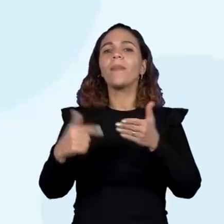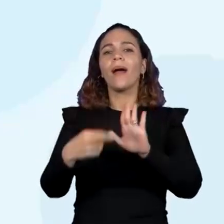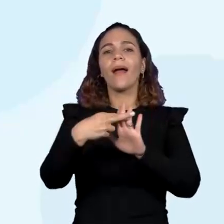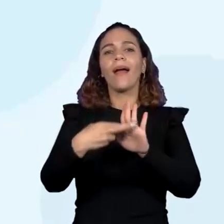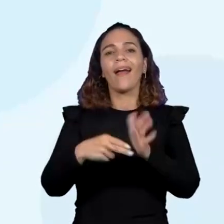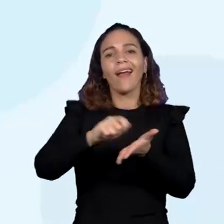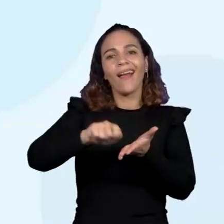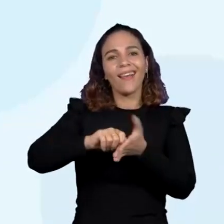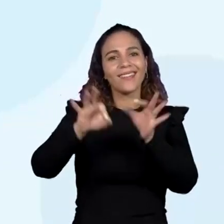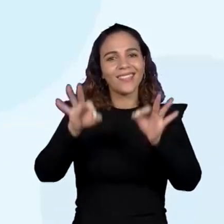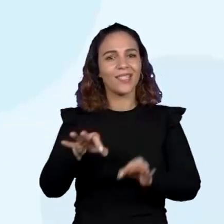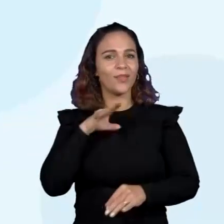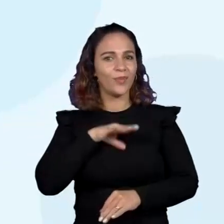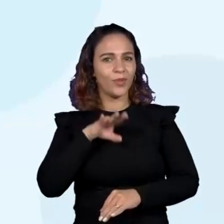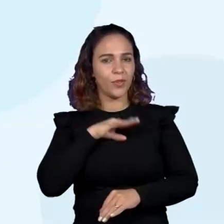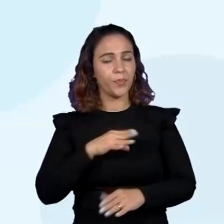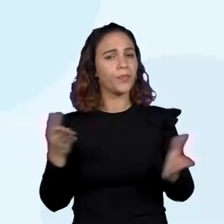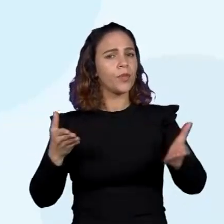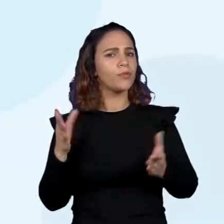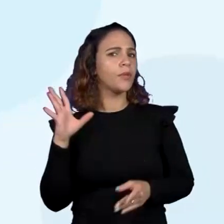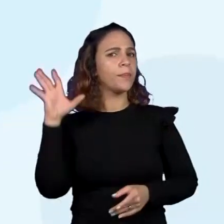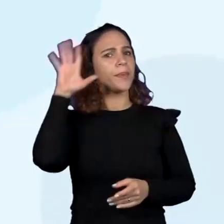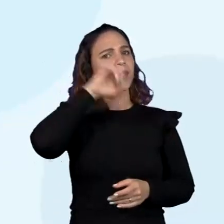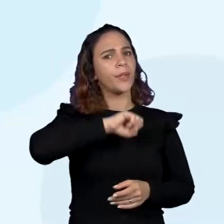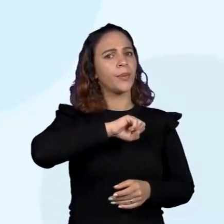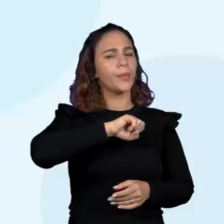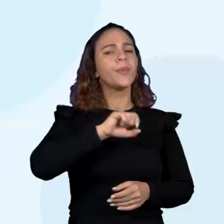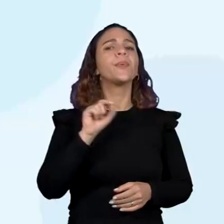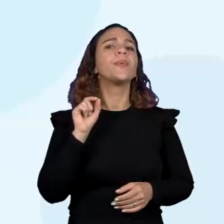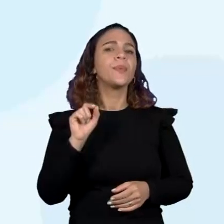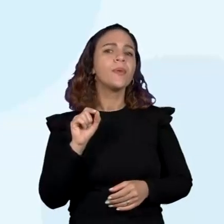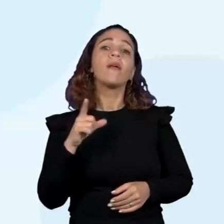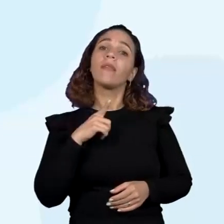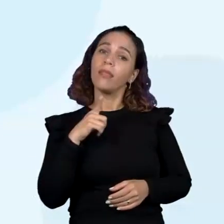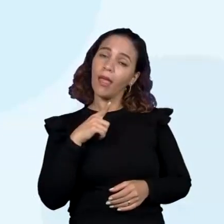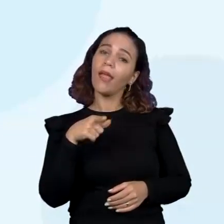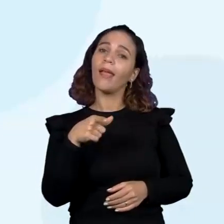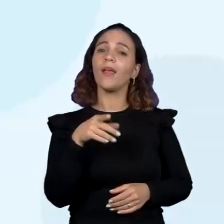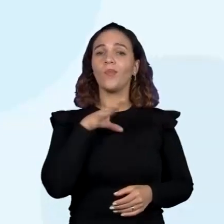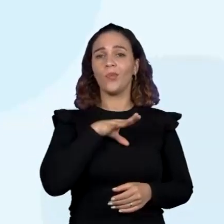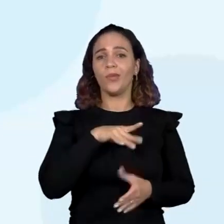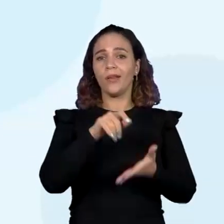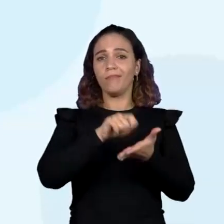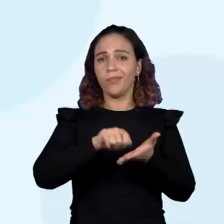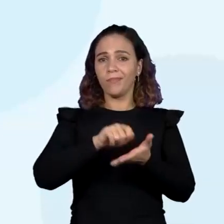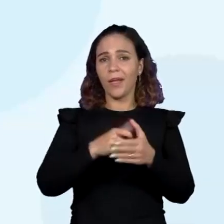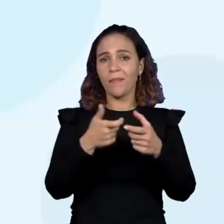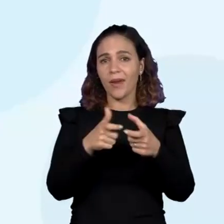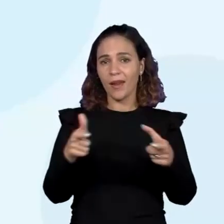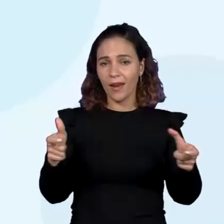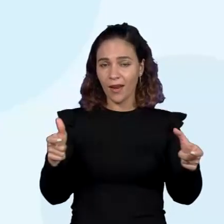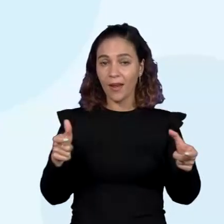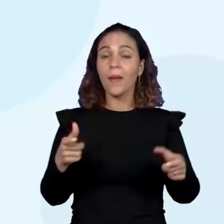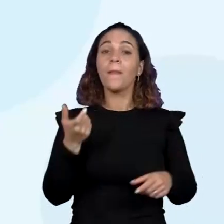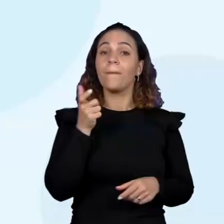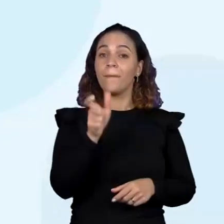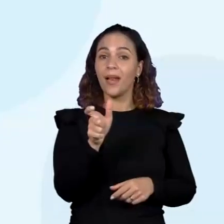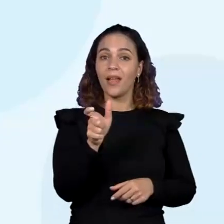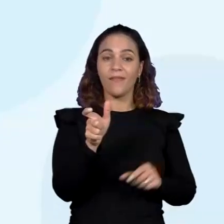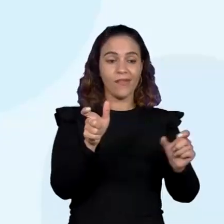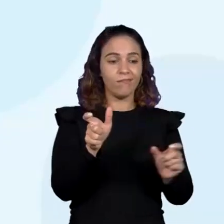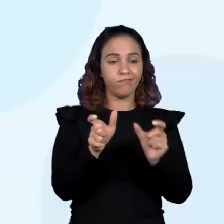O que aprendemos na aula de hoje sobre as regras ortográficas de palavras terminadas com